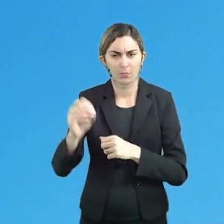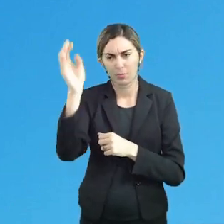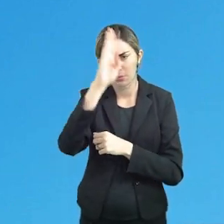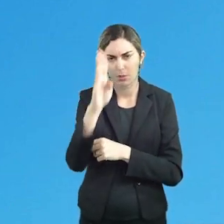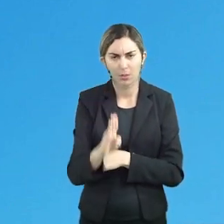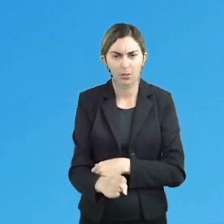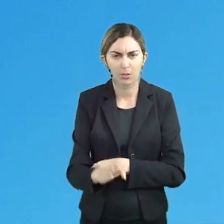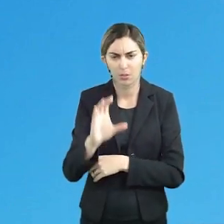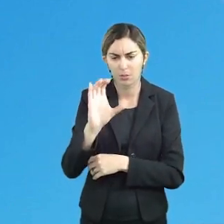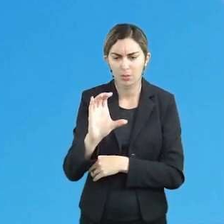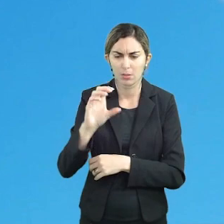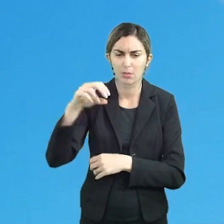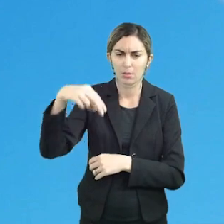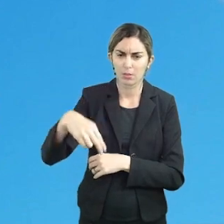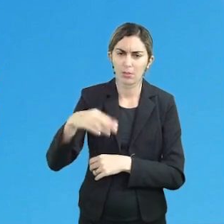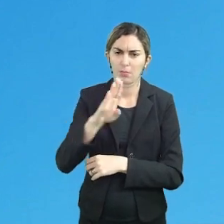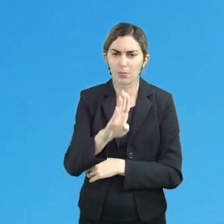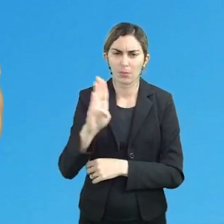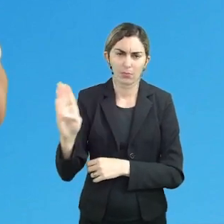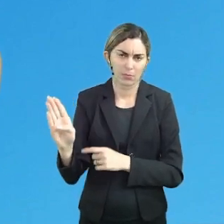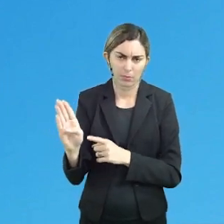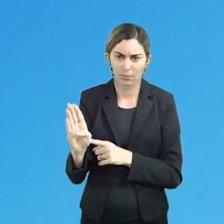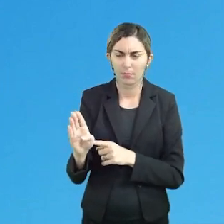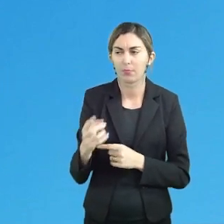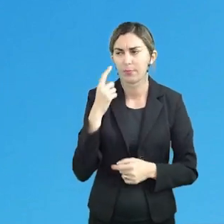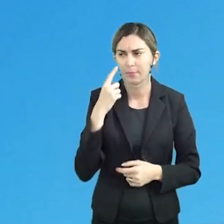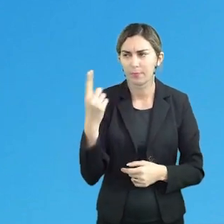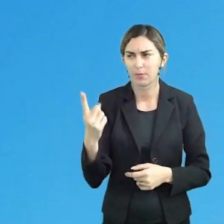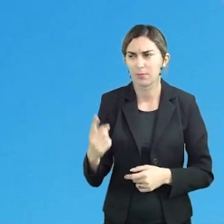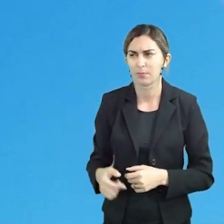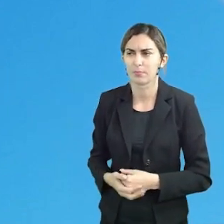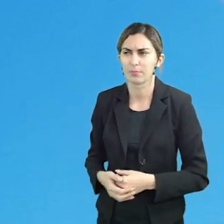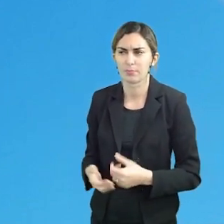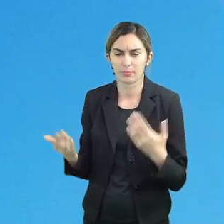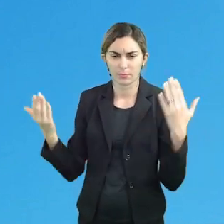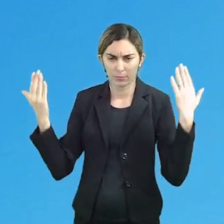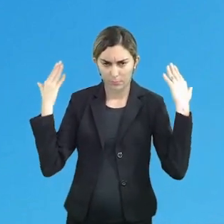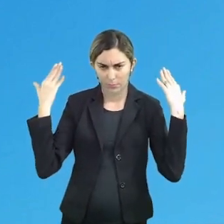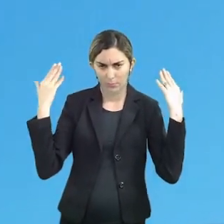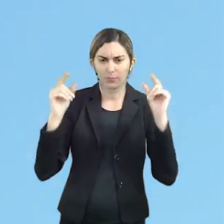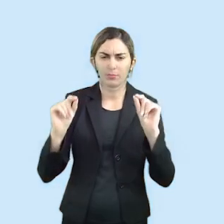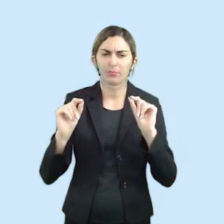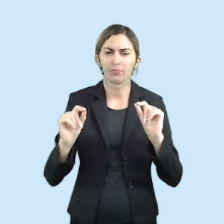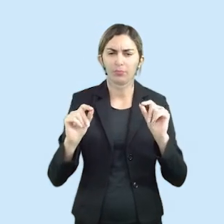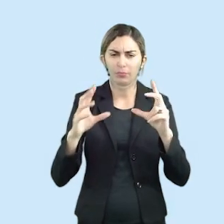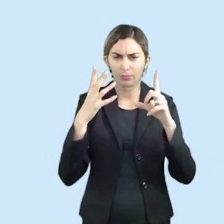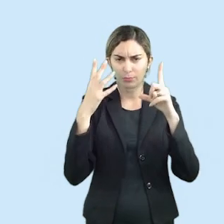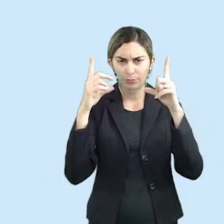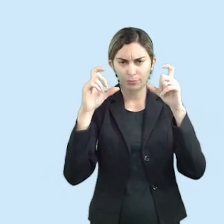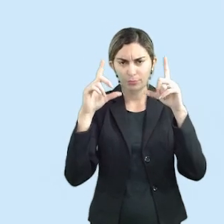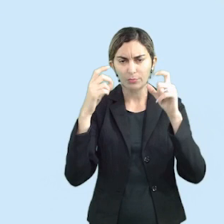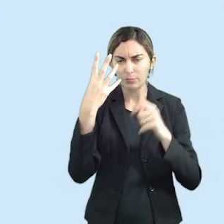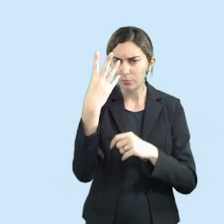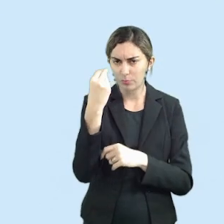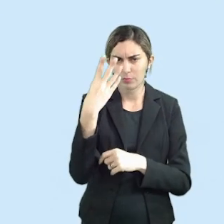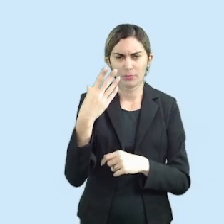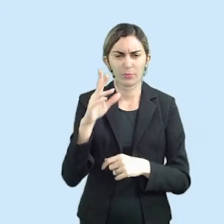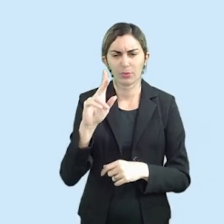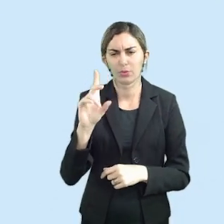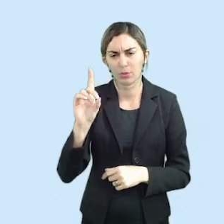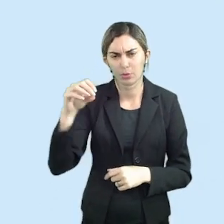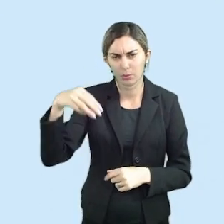chamada CNBB. Aí vejam só, na tela nós temos aqui o que? Uma fotografia de